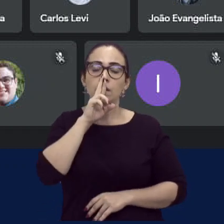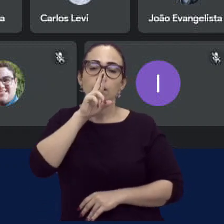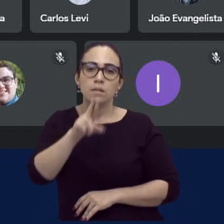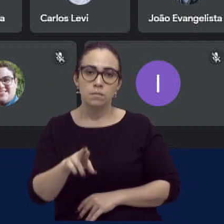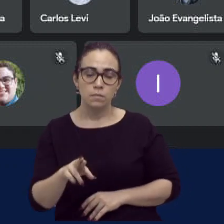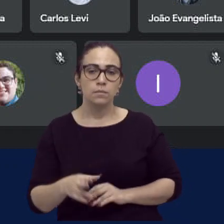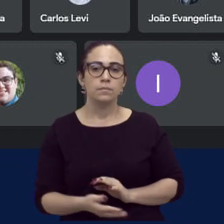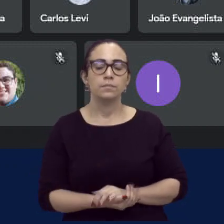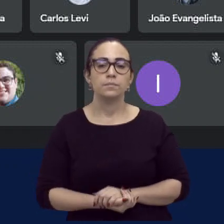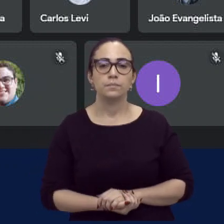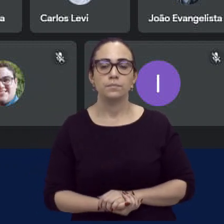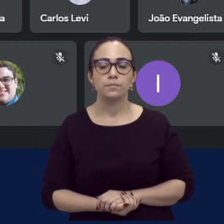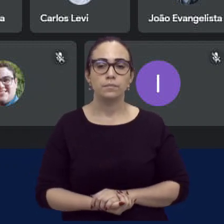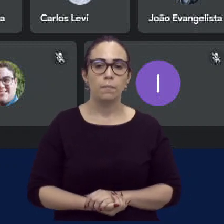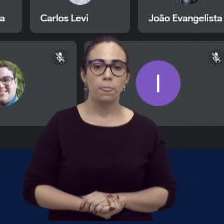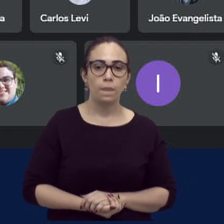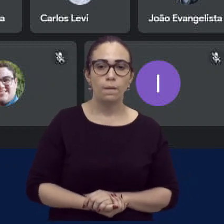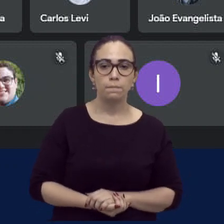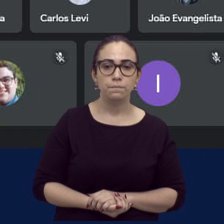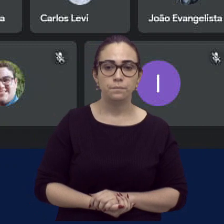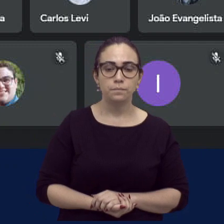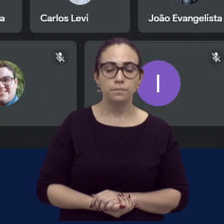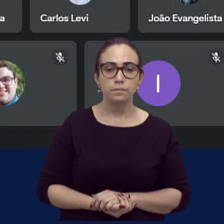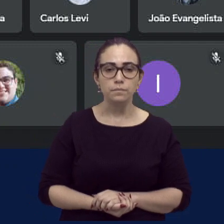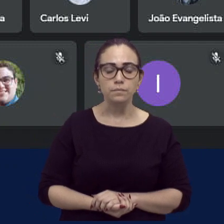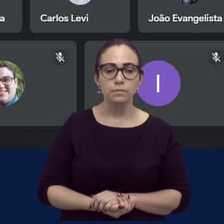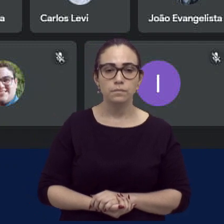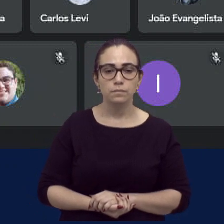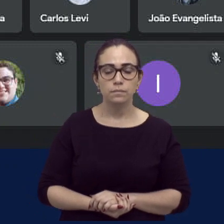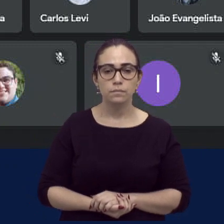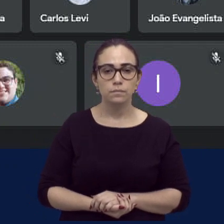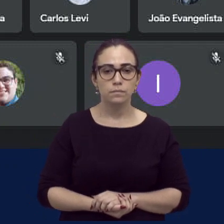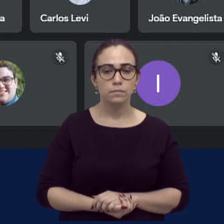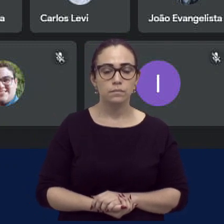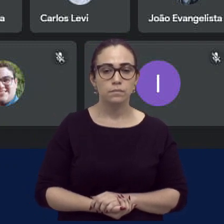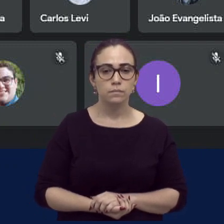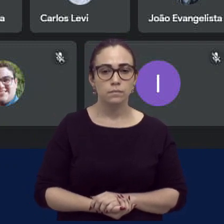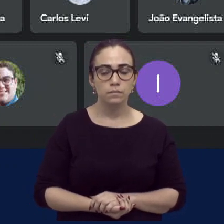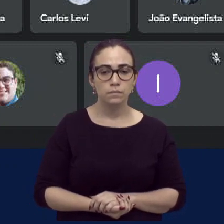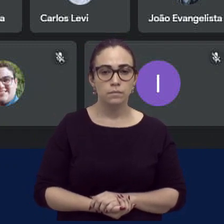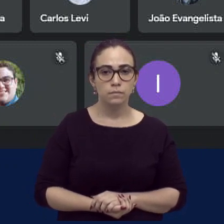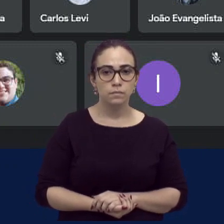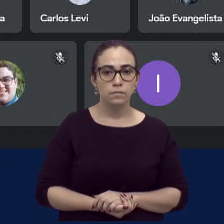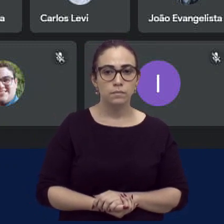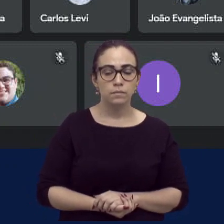ouvindo. Aí eu vi sem julgamento dos fatos.